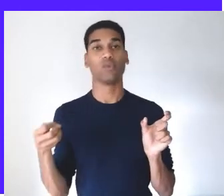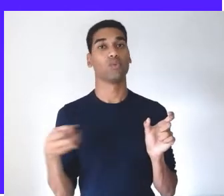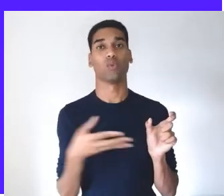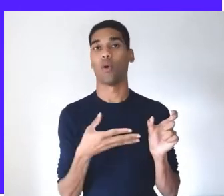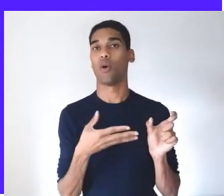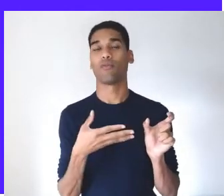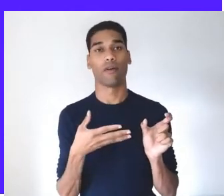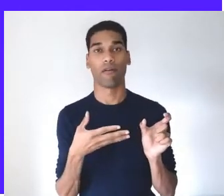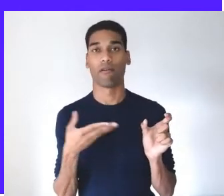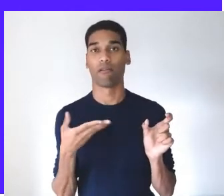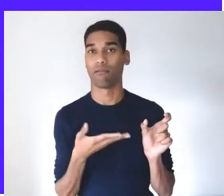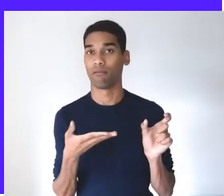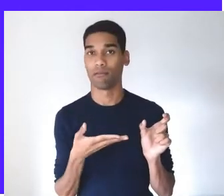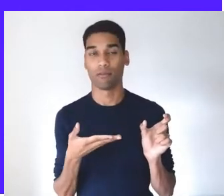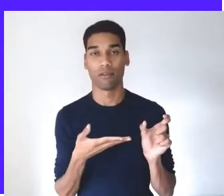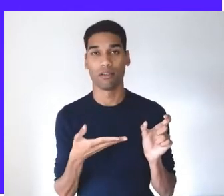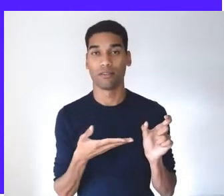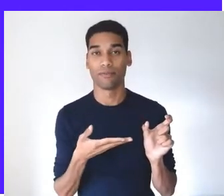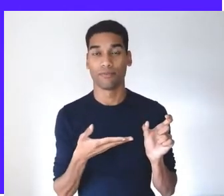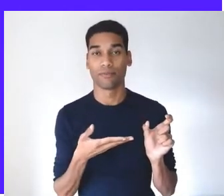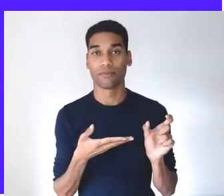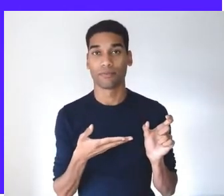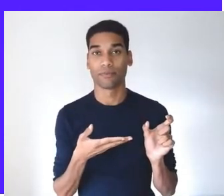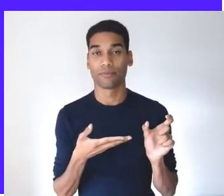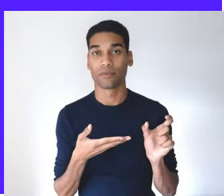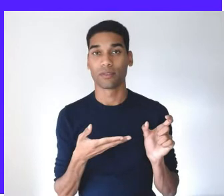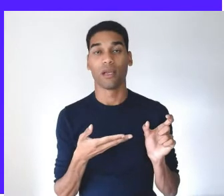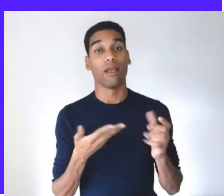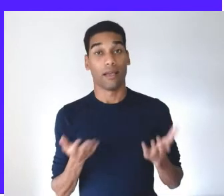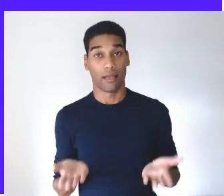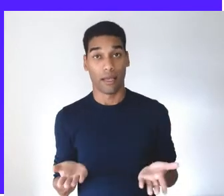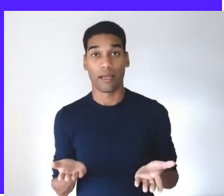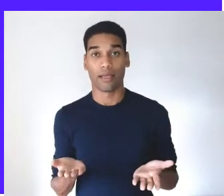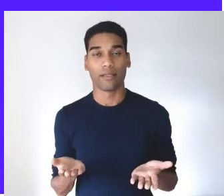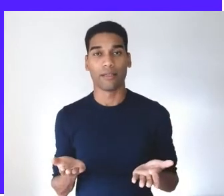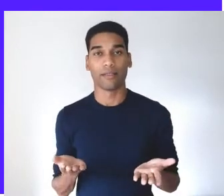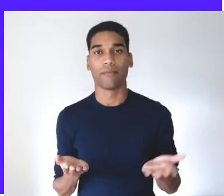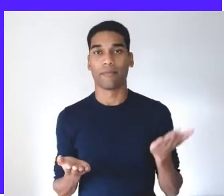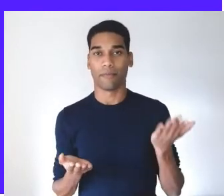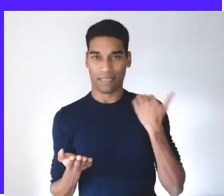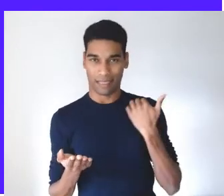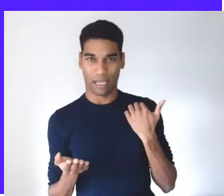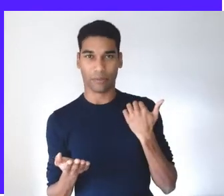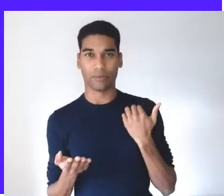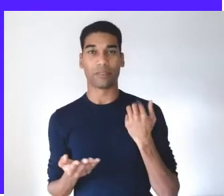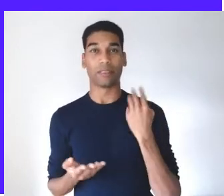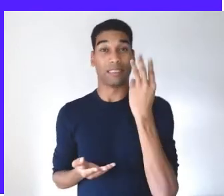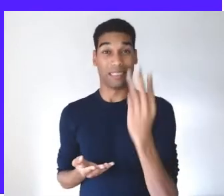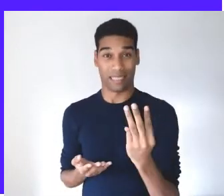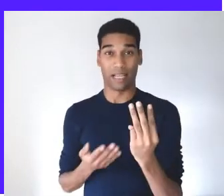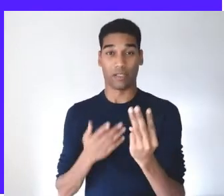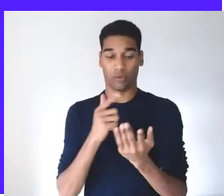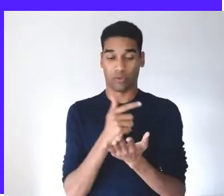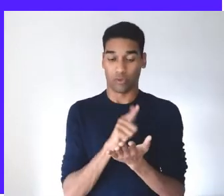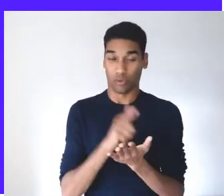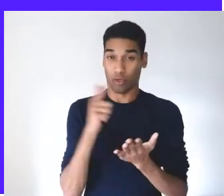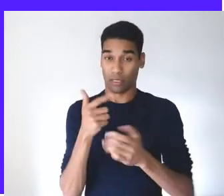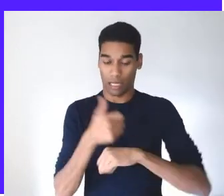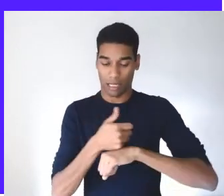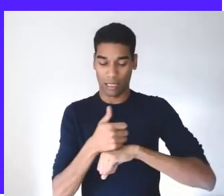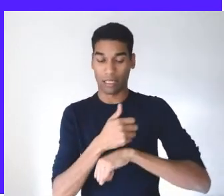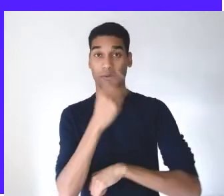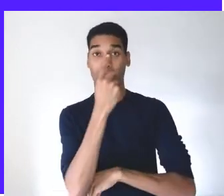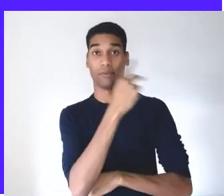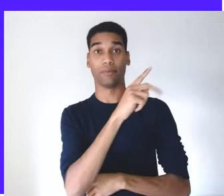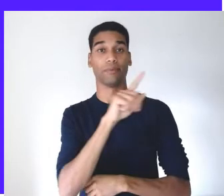Esse tema surgiu com, são três jornalistas americanos, uma delas, estou tentando lembrar, eu lembro